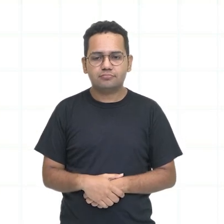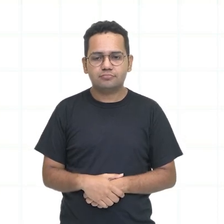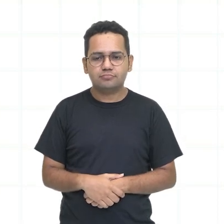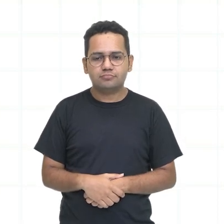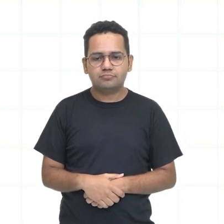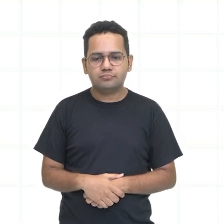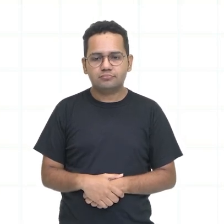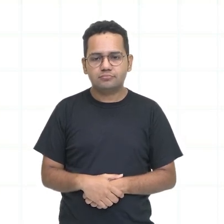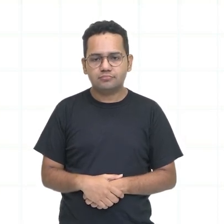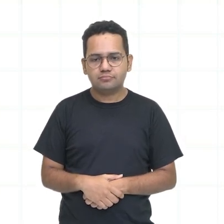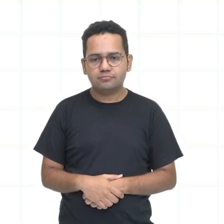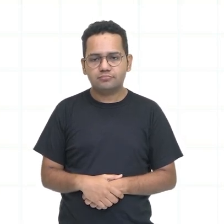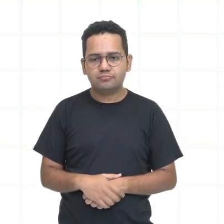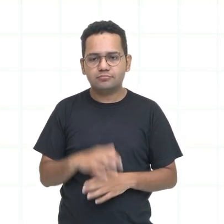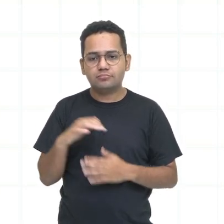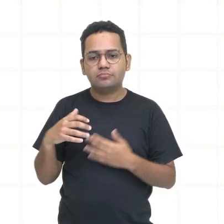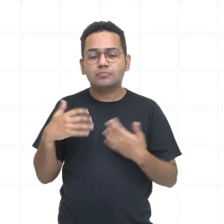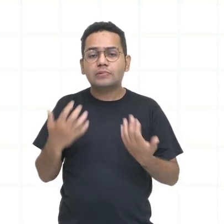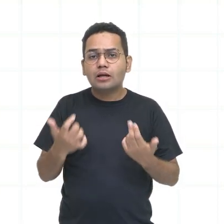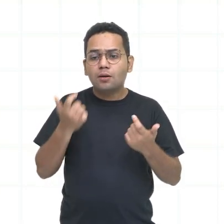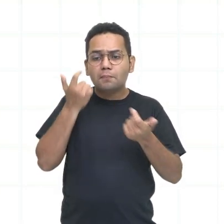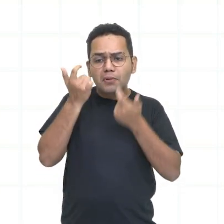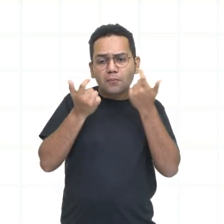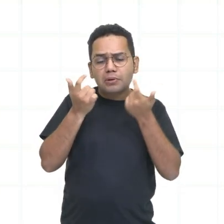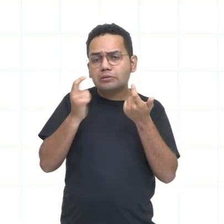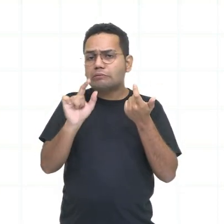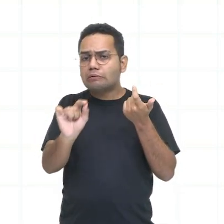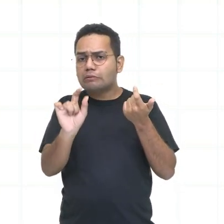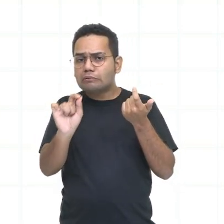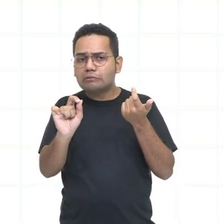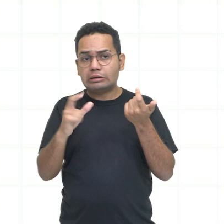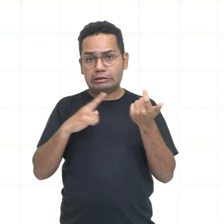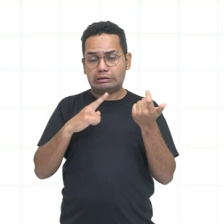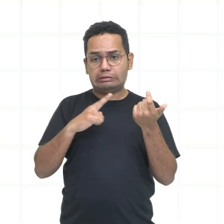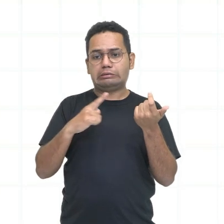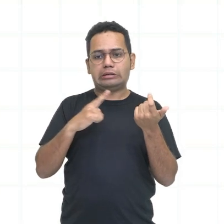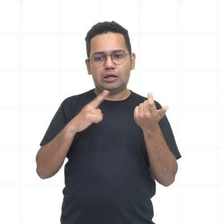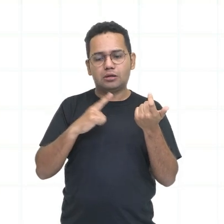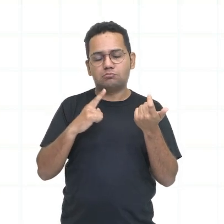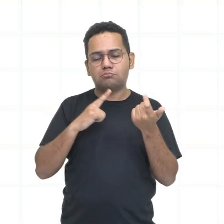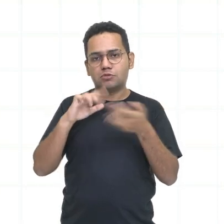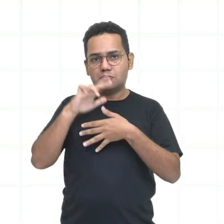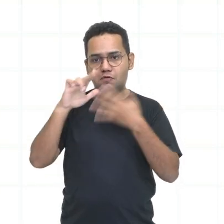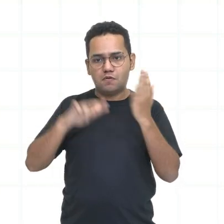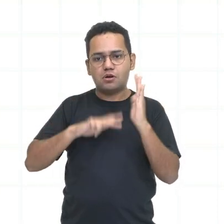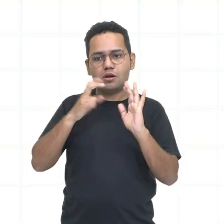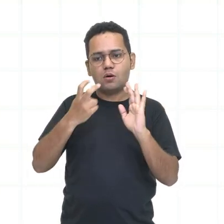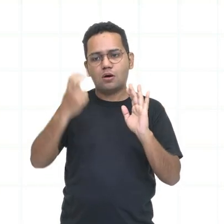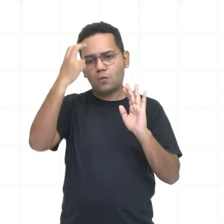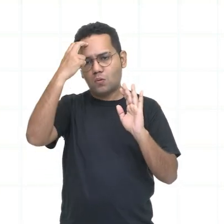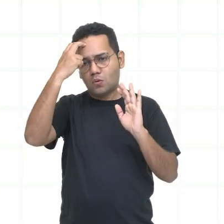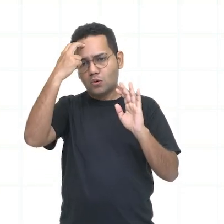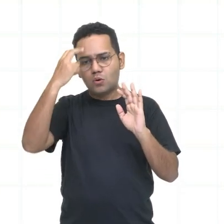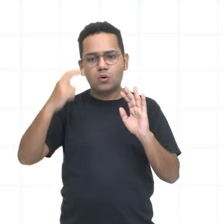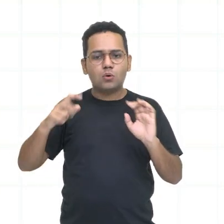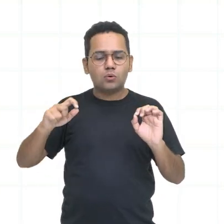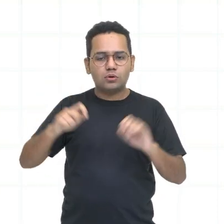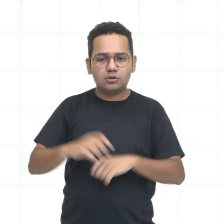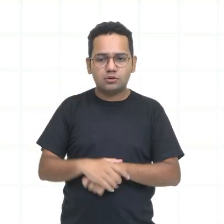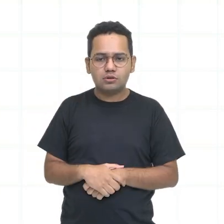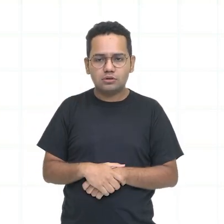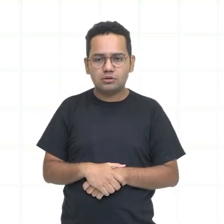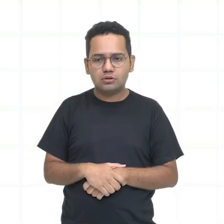Então, uma crescente preocupação com a diversidade cultural está aumentando, né, um senso